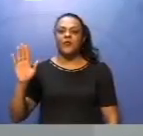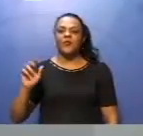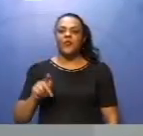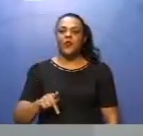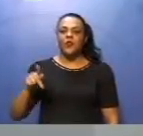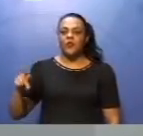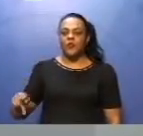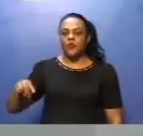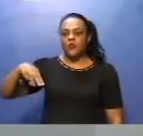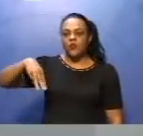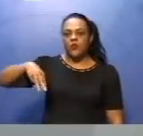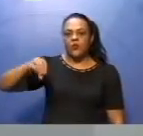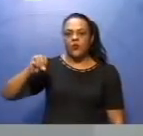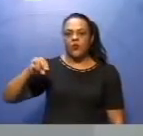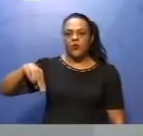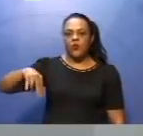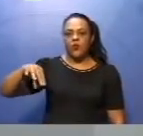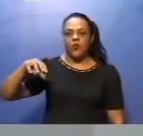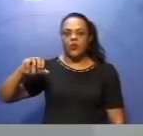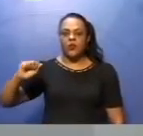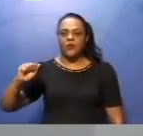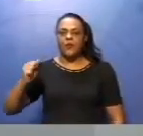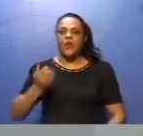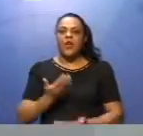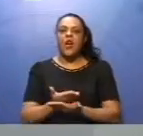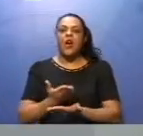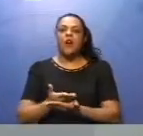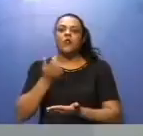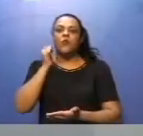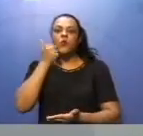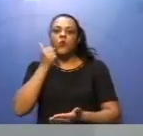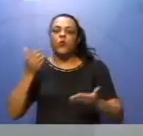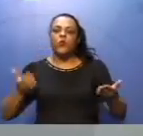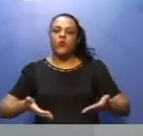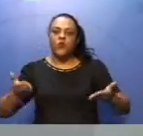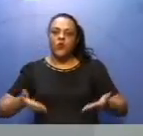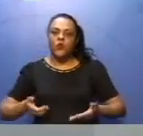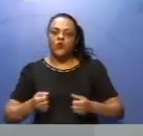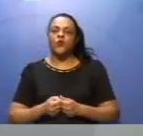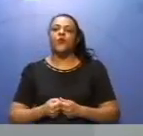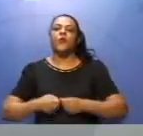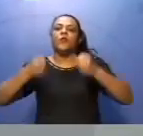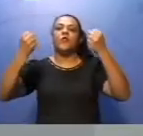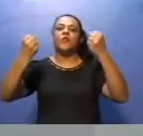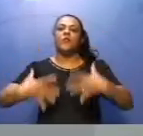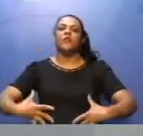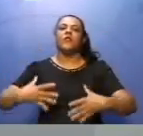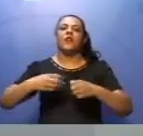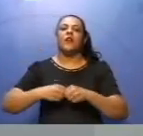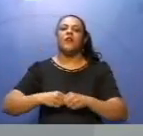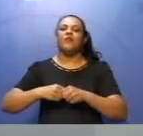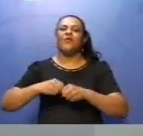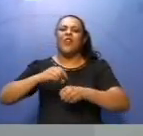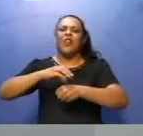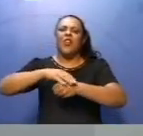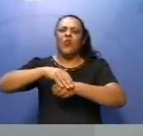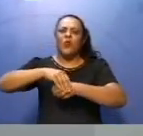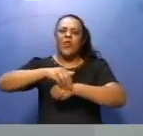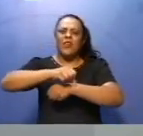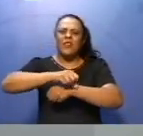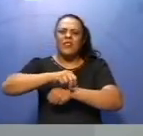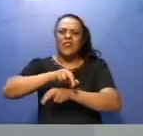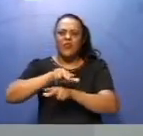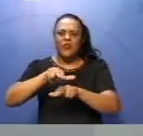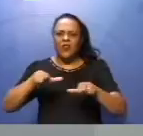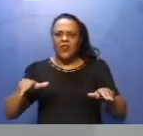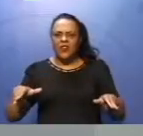Olá, eu sou a professora Mônica e na nossa aula de ciências de hoje a gente vai falar sobre algumas doenças